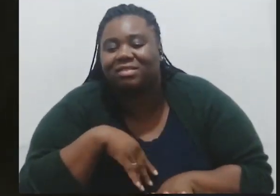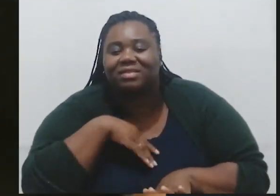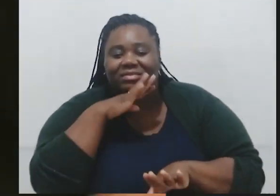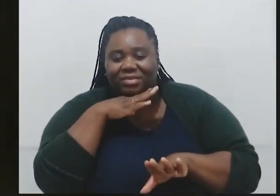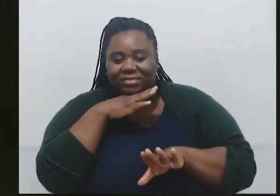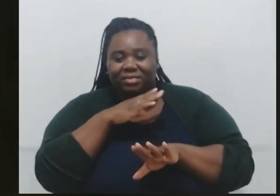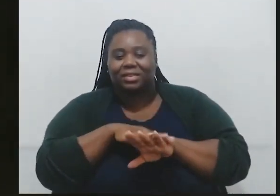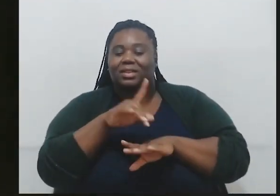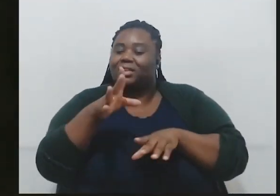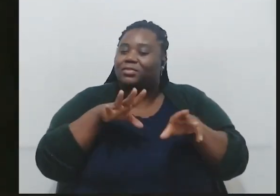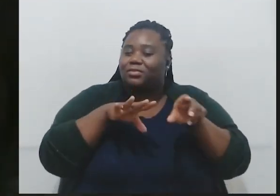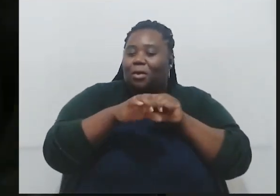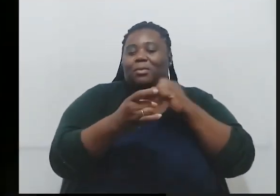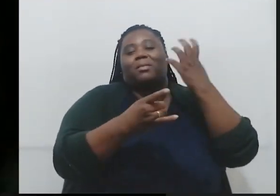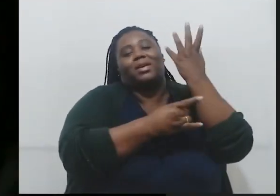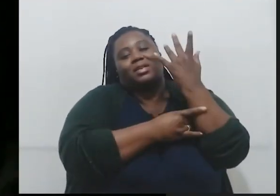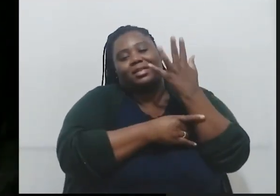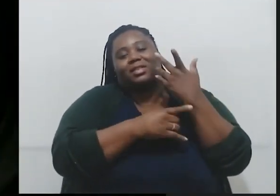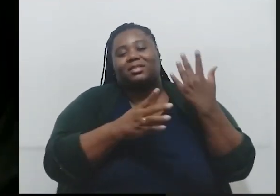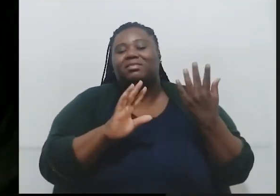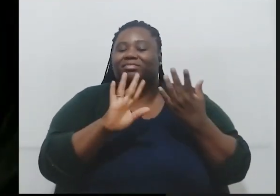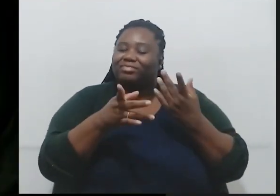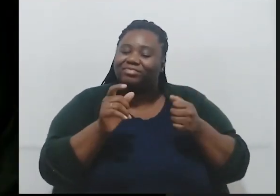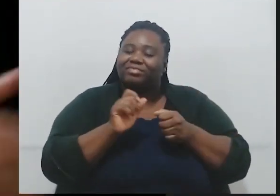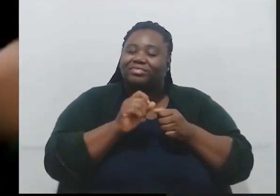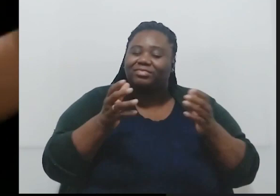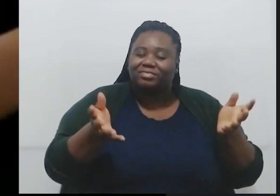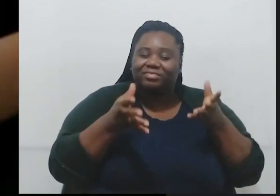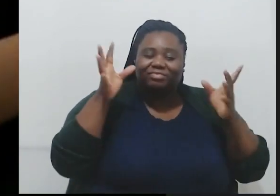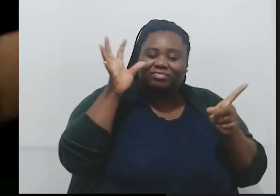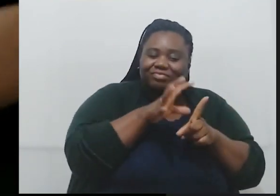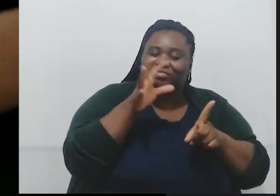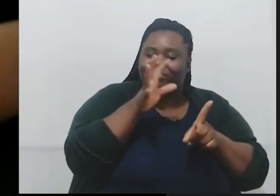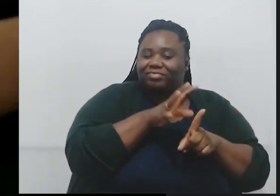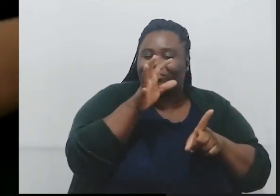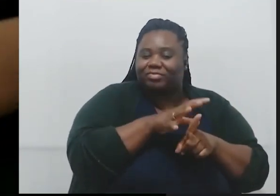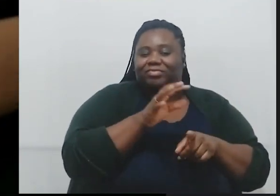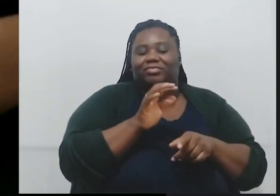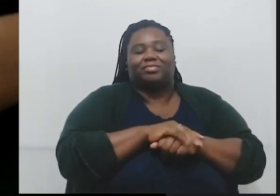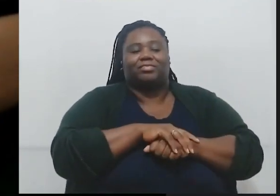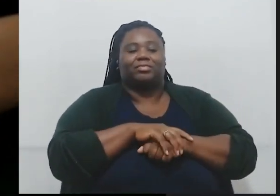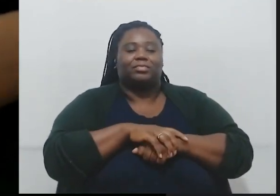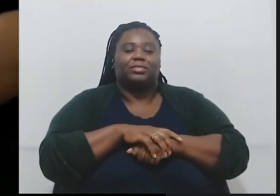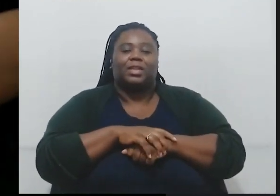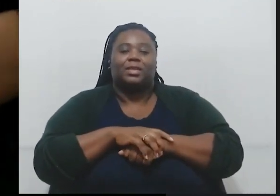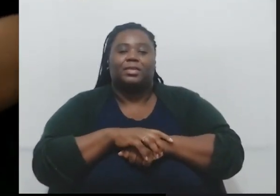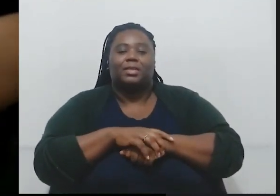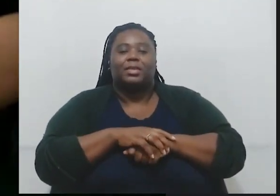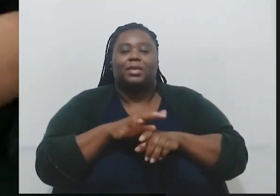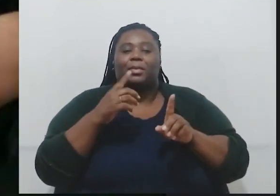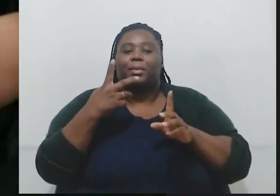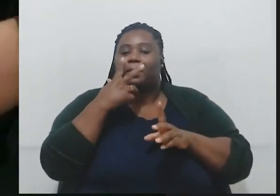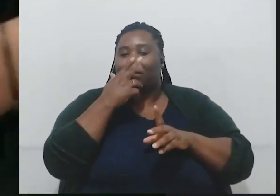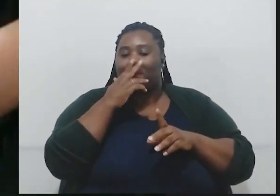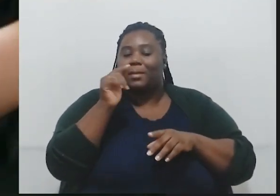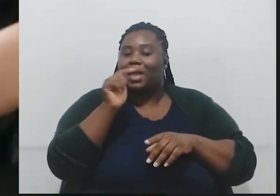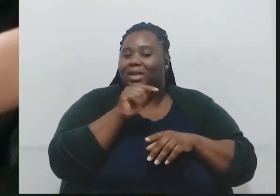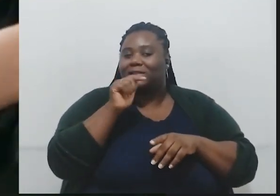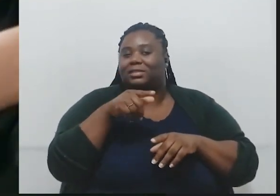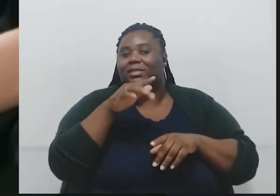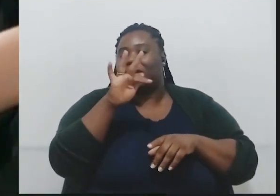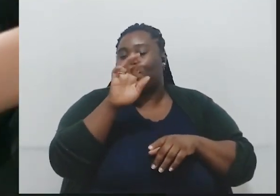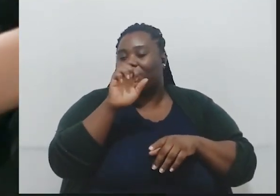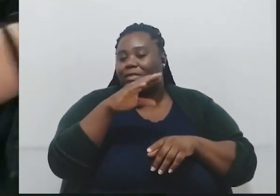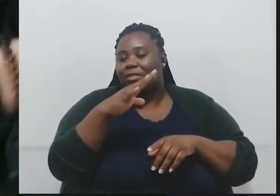formação na UFMG, na Belas Artes, ela te traz muito isso, né? Te traz muito um léxico francês,